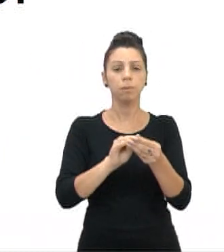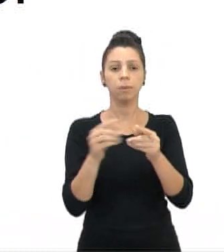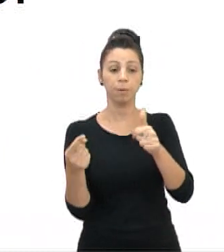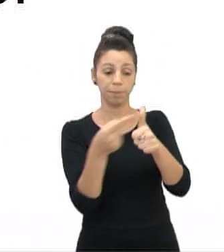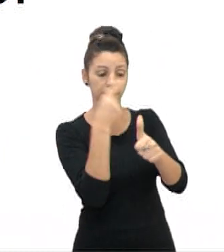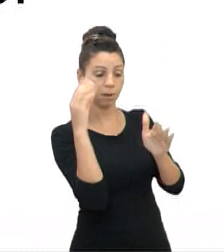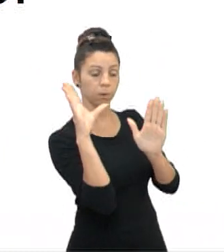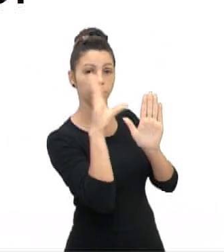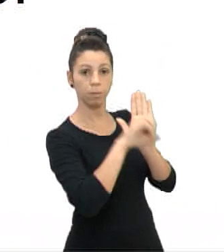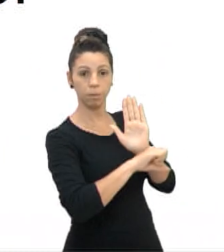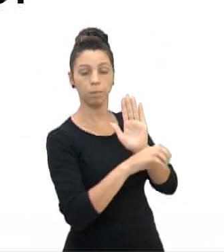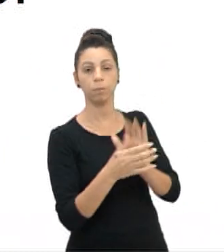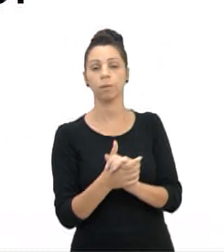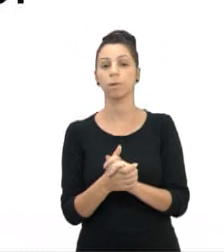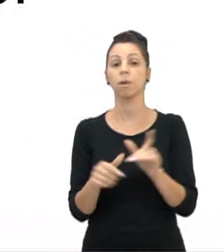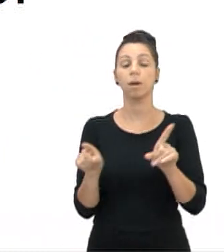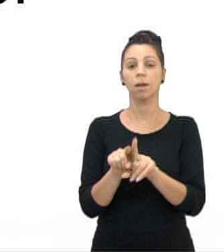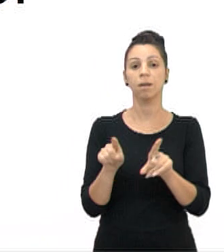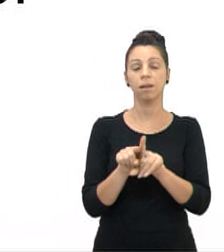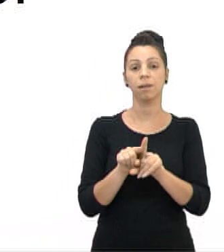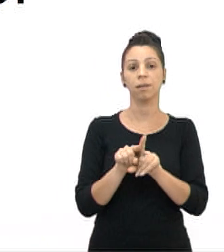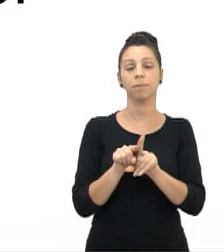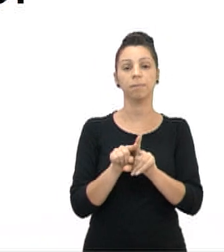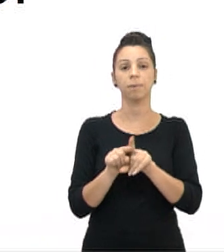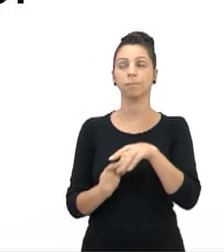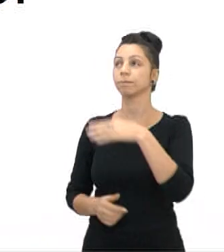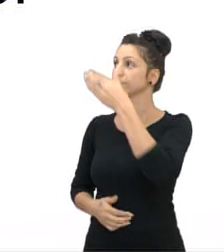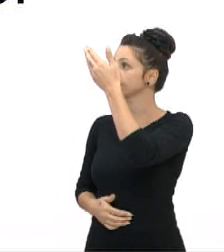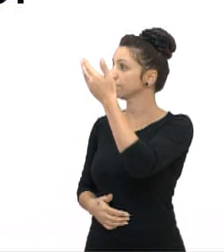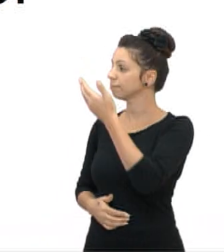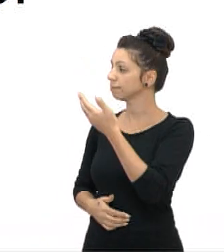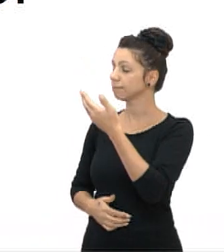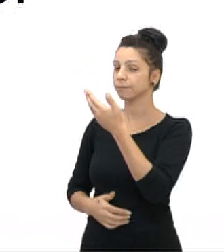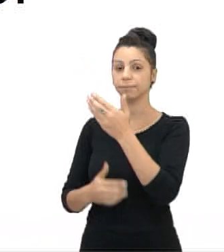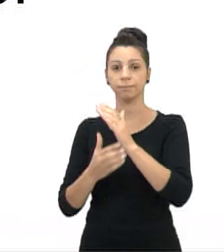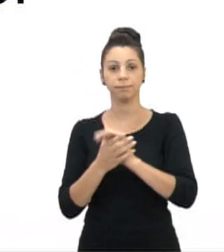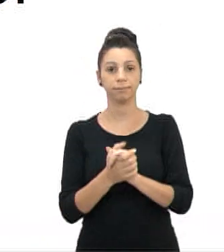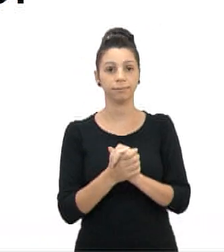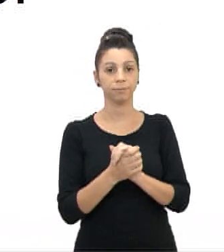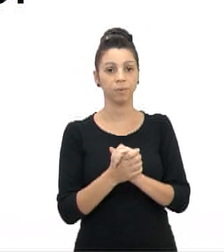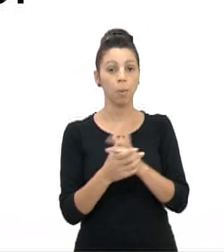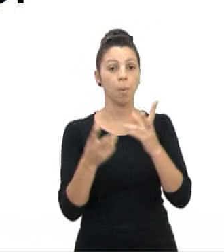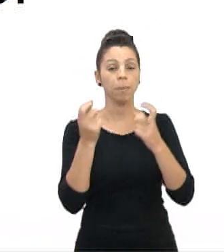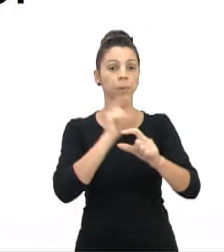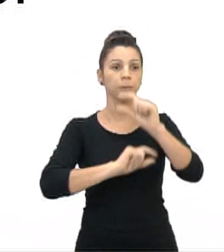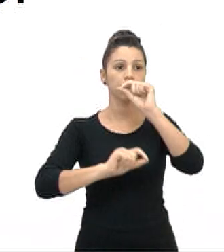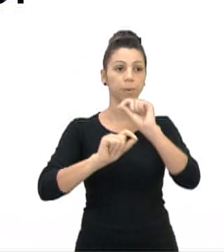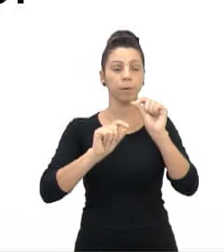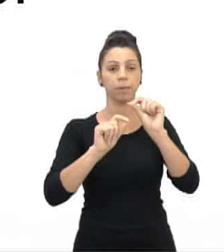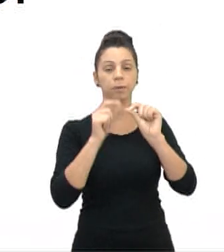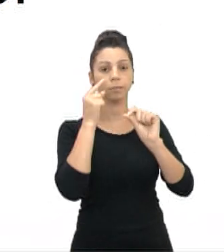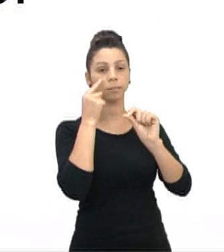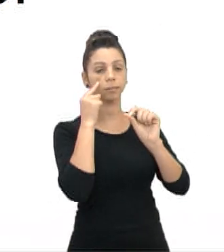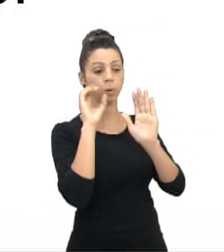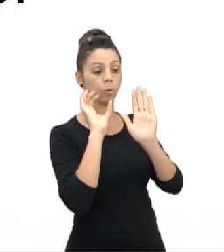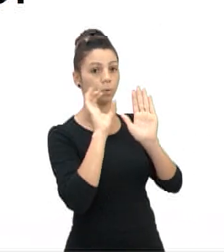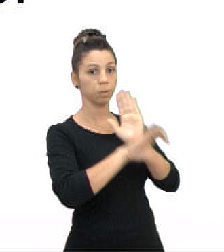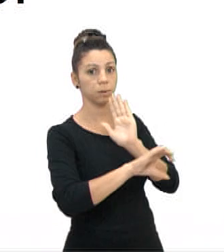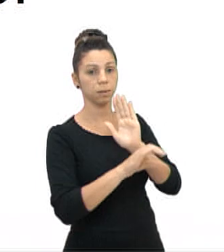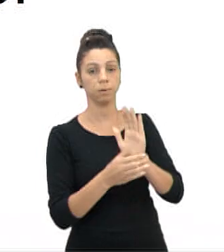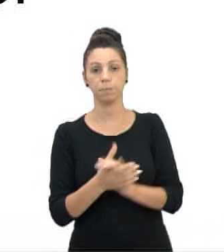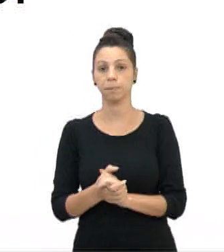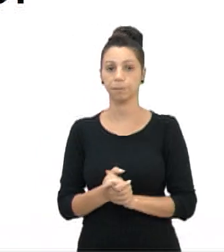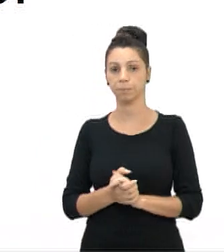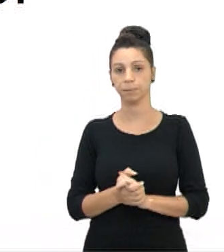conceito e a primeira definição. Vamos observar o que nos diz essa definição. Olhem